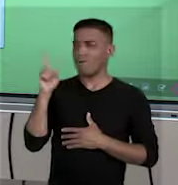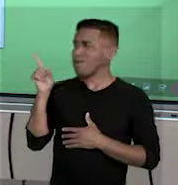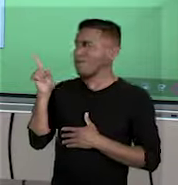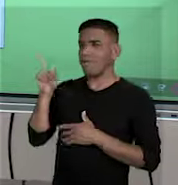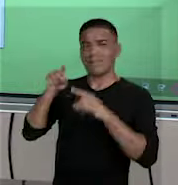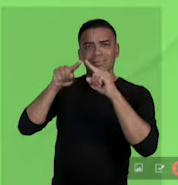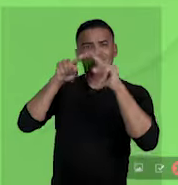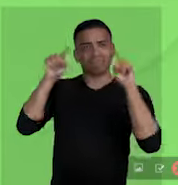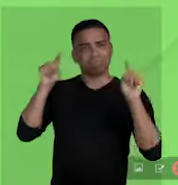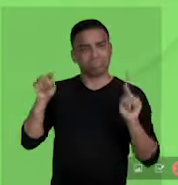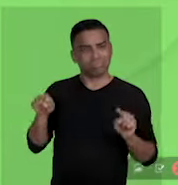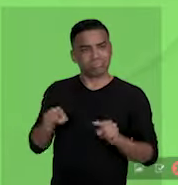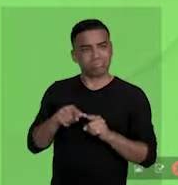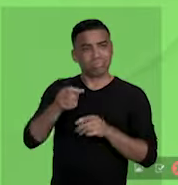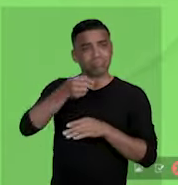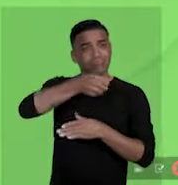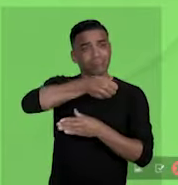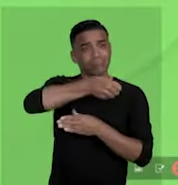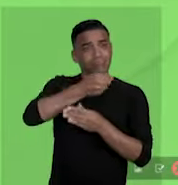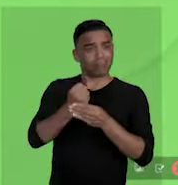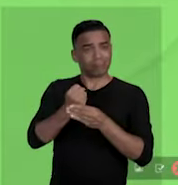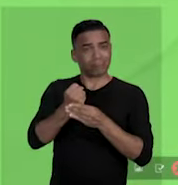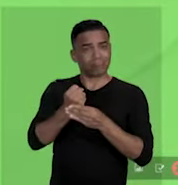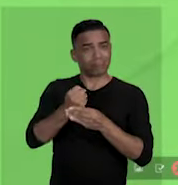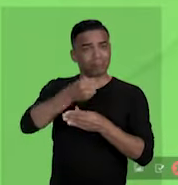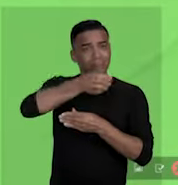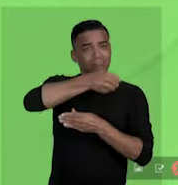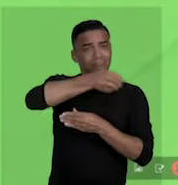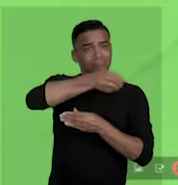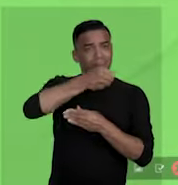pequeno circuito aqui, a gente pode